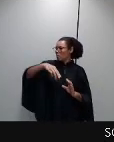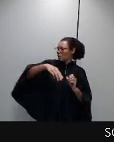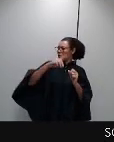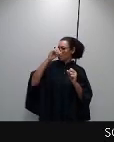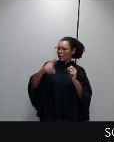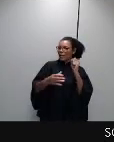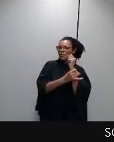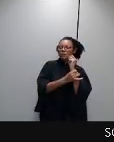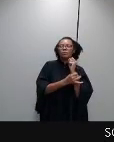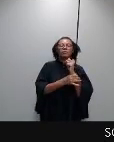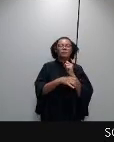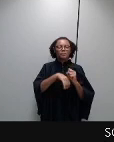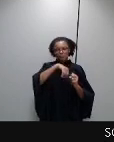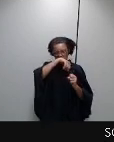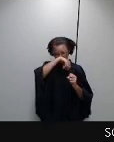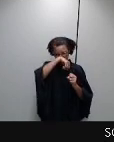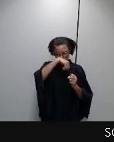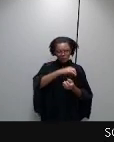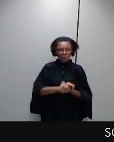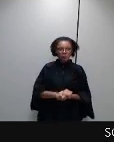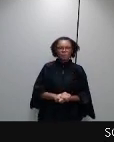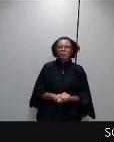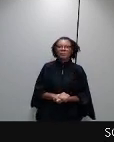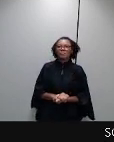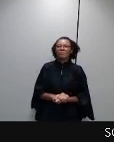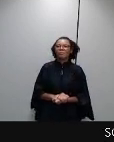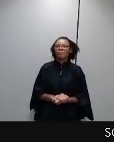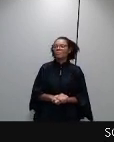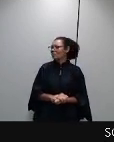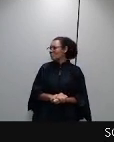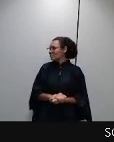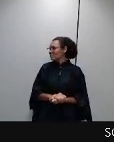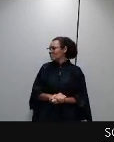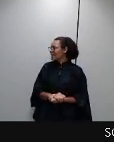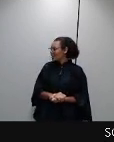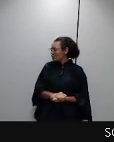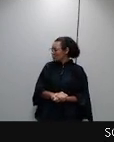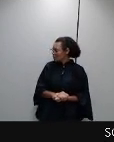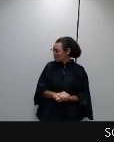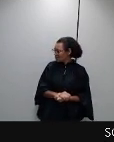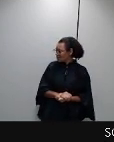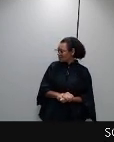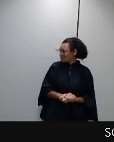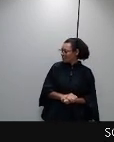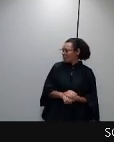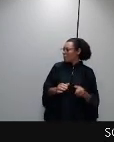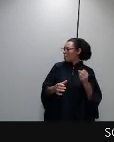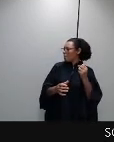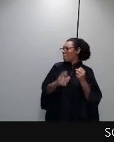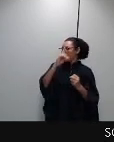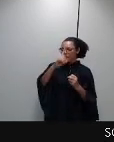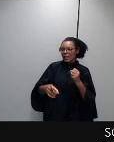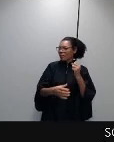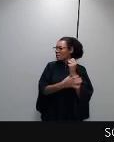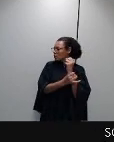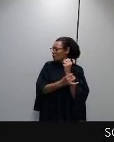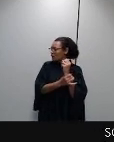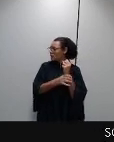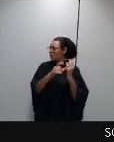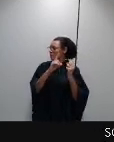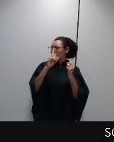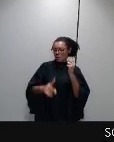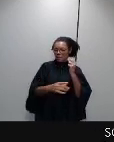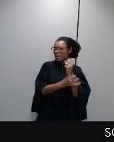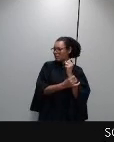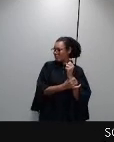você nessa mais um animal um de tensão Eu sei mas o fato é que aqui primeiro se trata de Mandado de Segurança contra